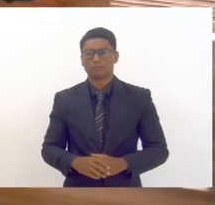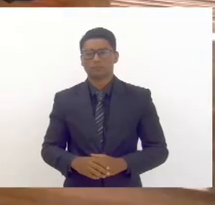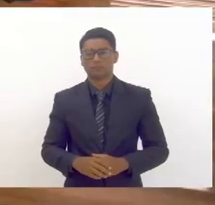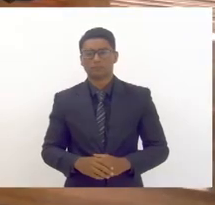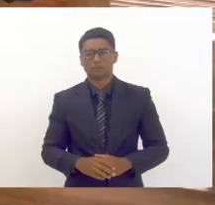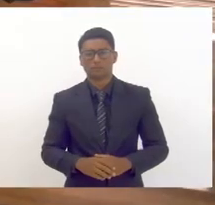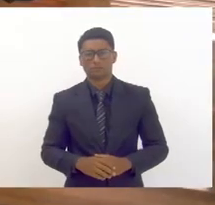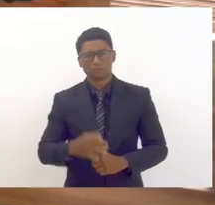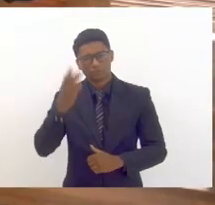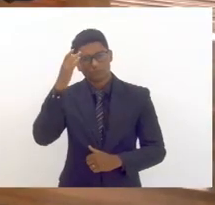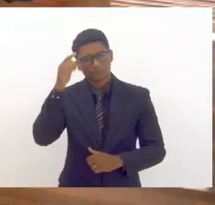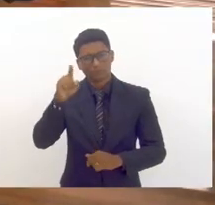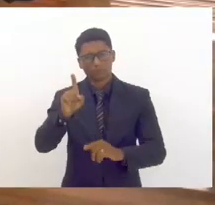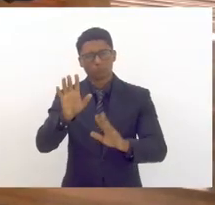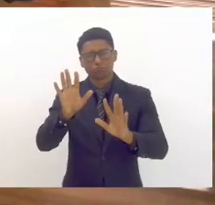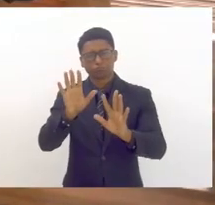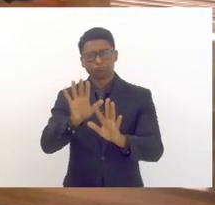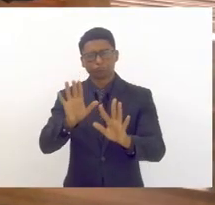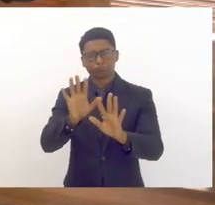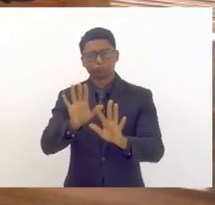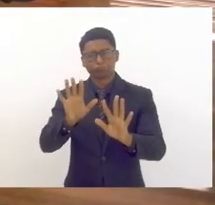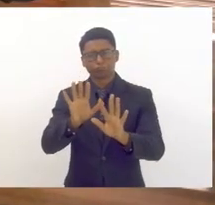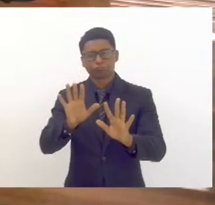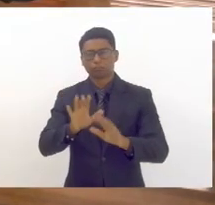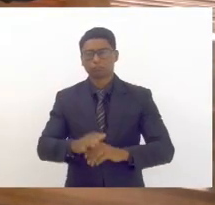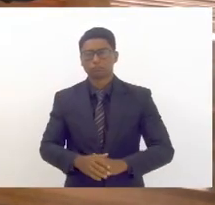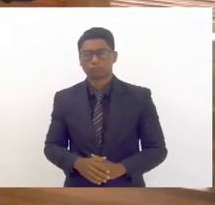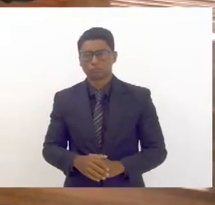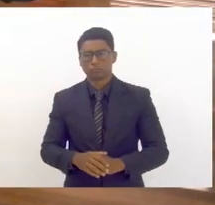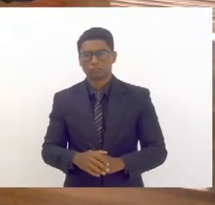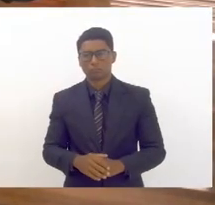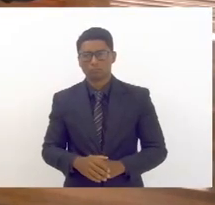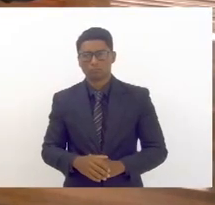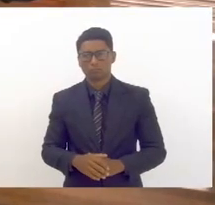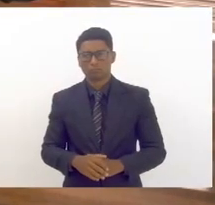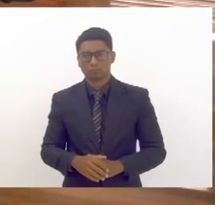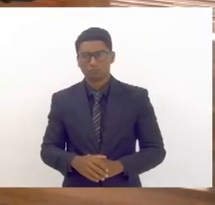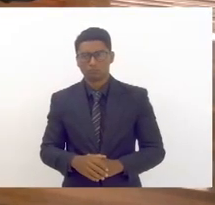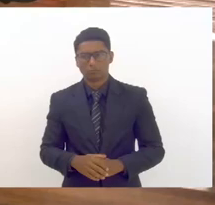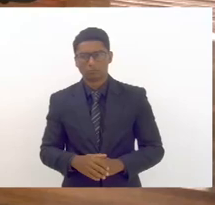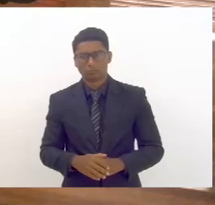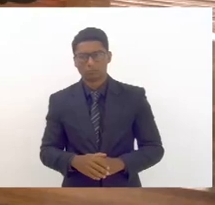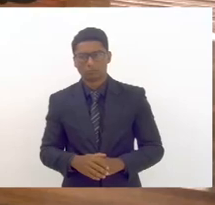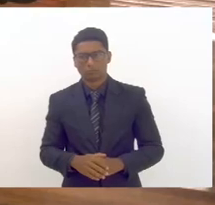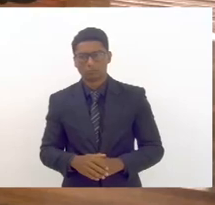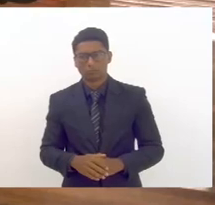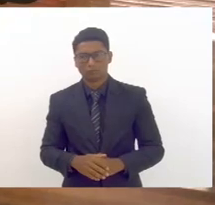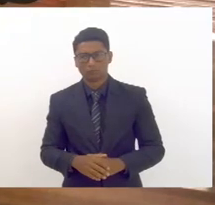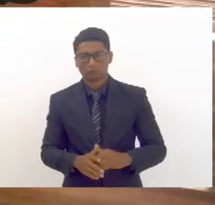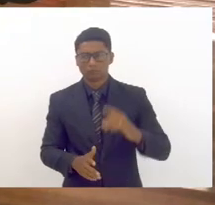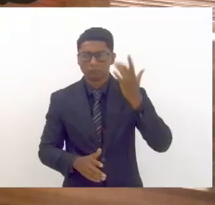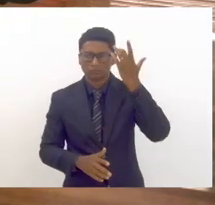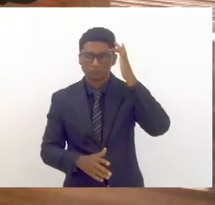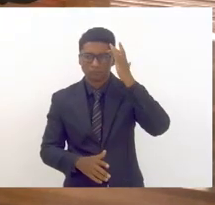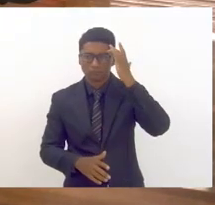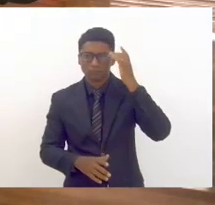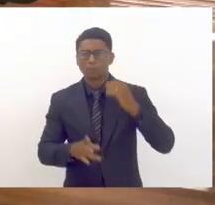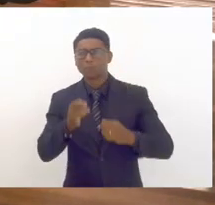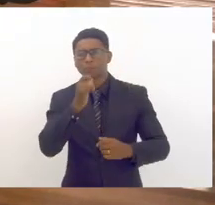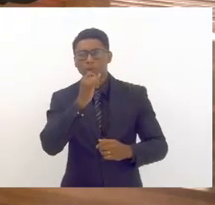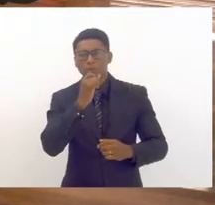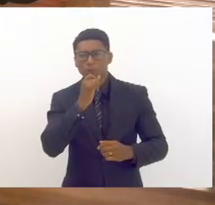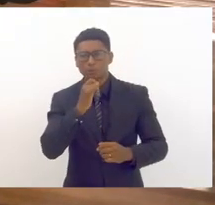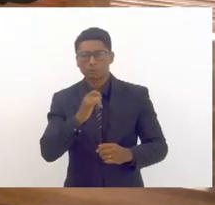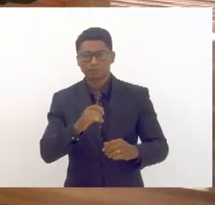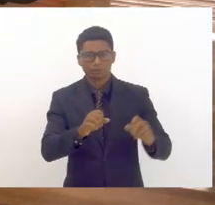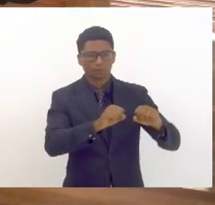Eu acho que a imagem dele congelou. Eu posso estar comentando sobre isso também. Eu acredito que sim, porque uma ferramenta não exclui a outra,